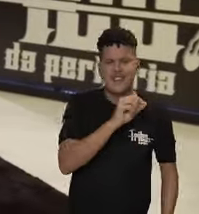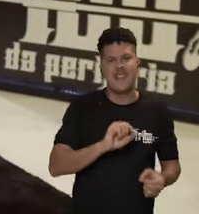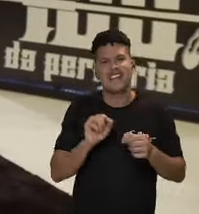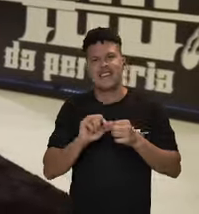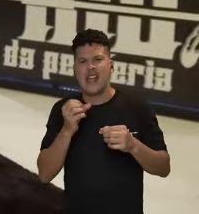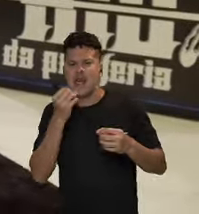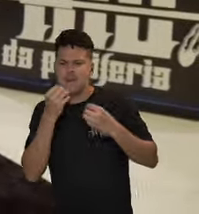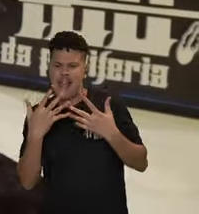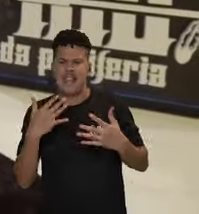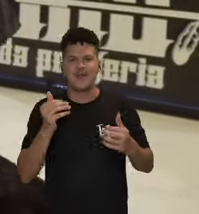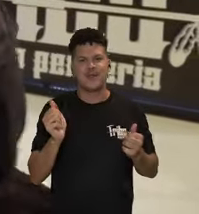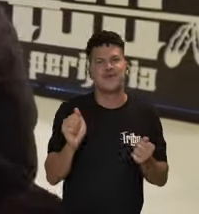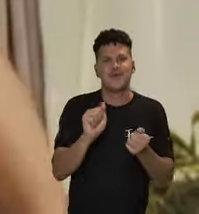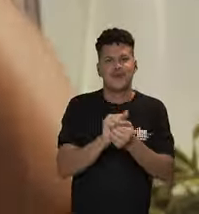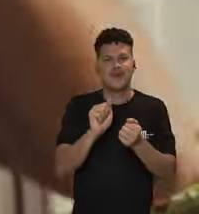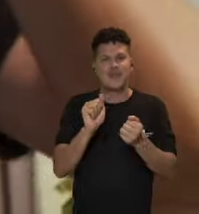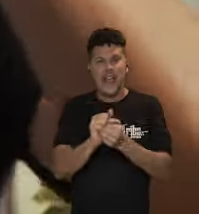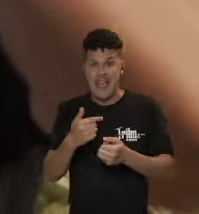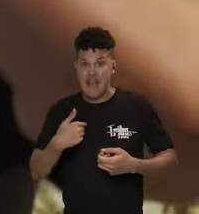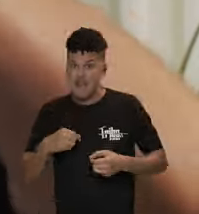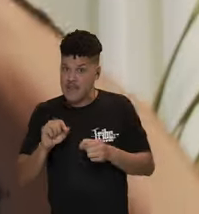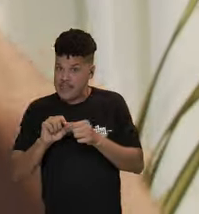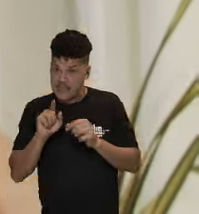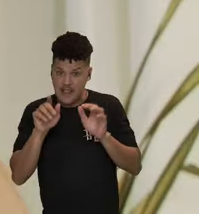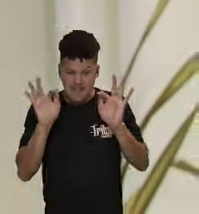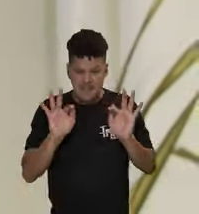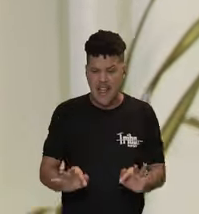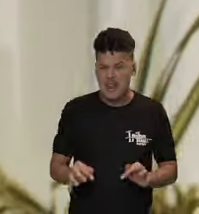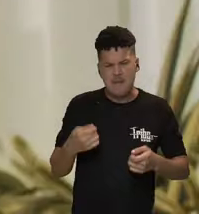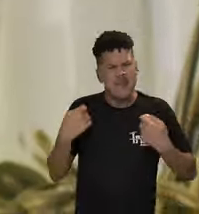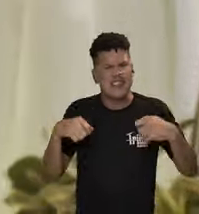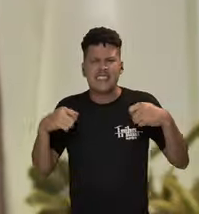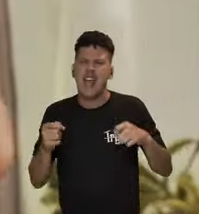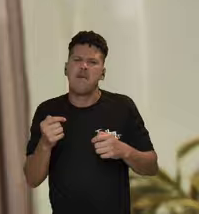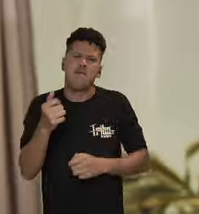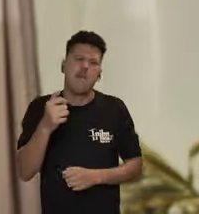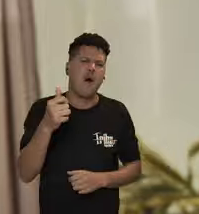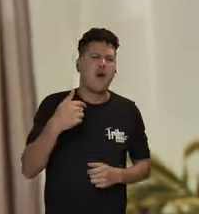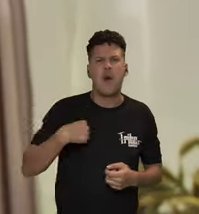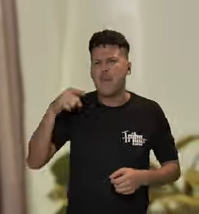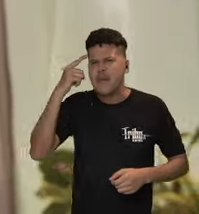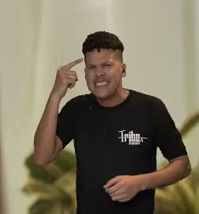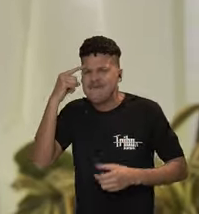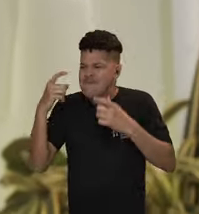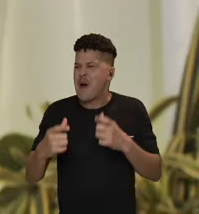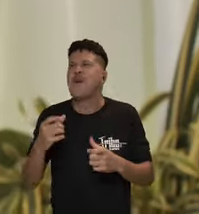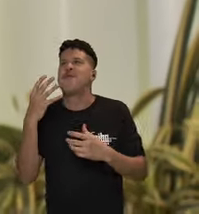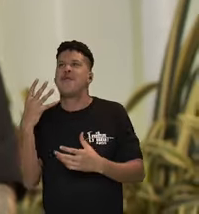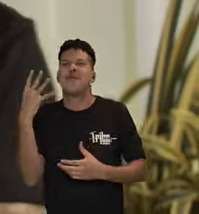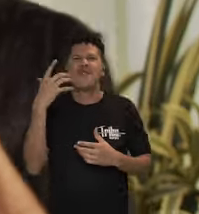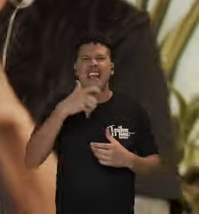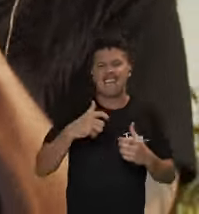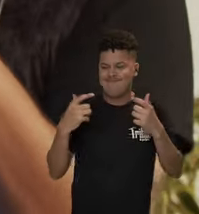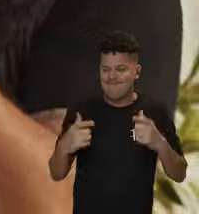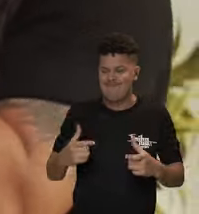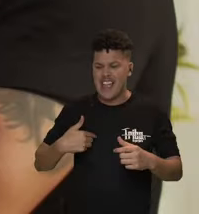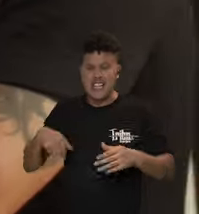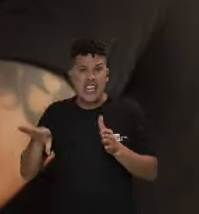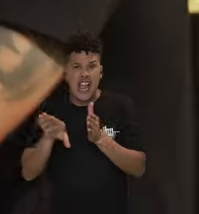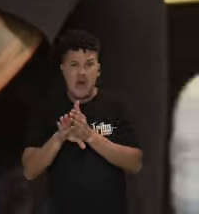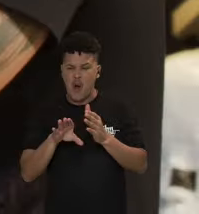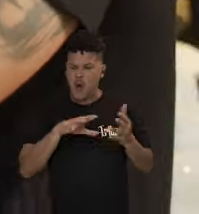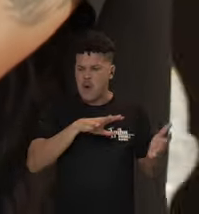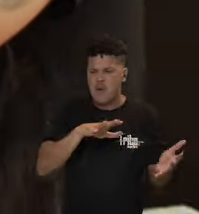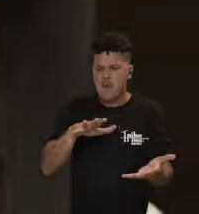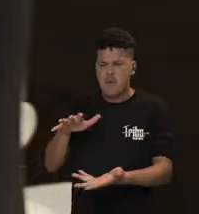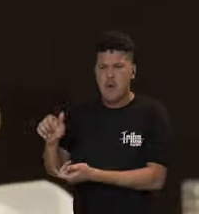ver feliz, preciso de bem pouco. Eu pensei num bom lugar no pé do morro. E pra quem veio de um mundo sobre onde os